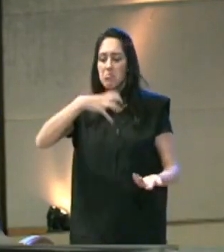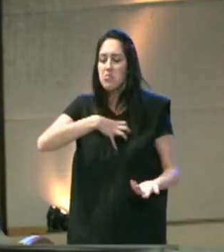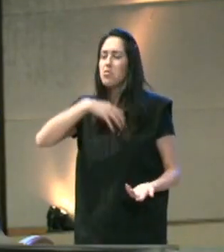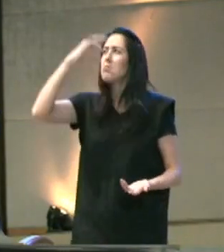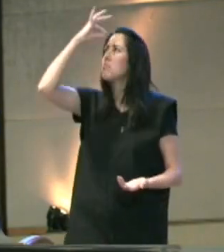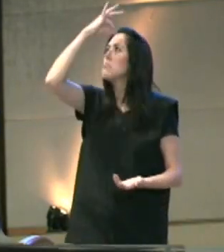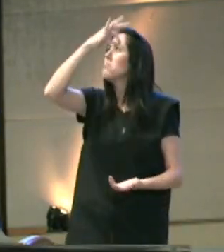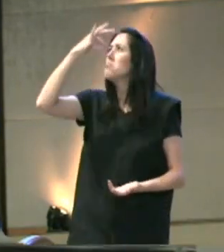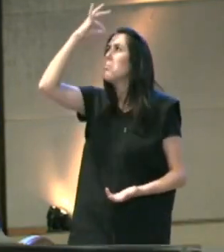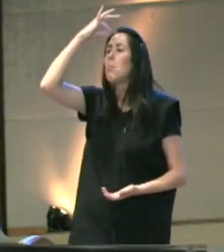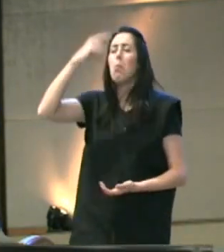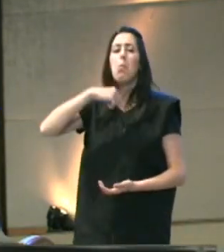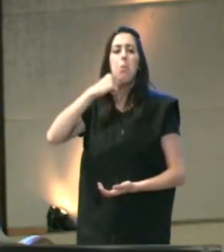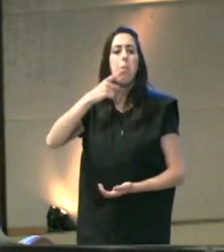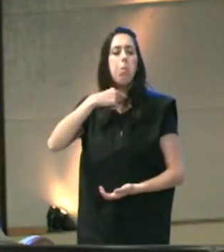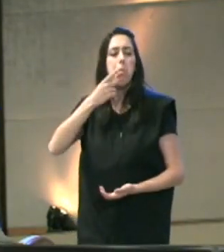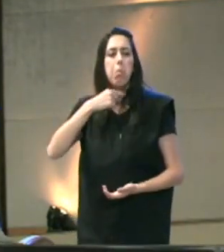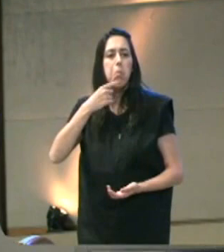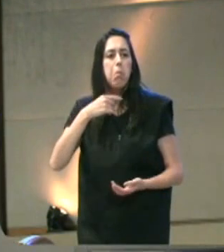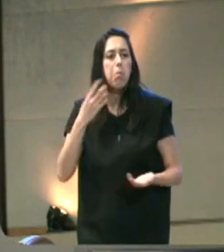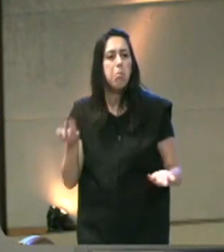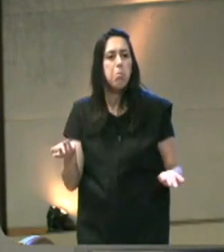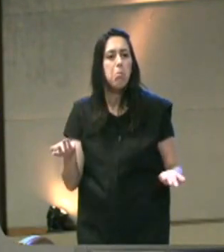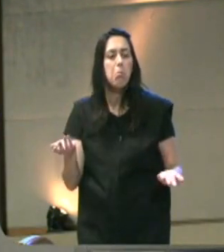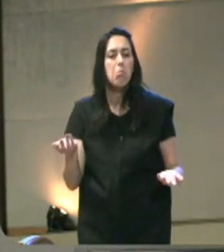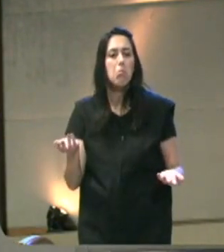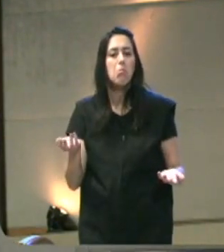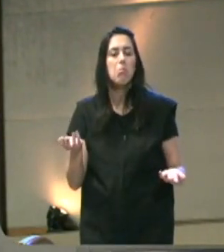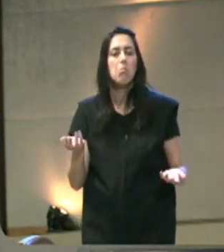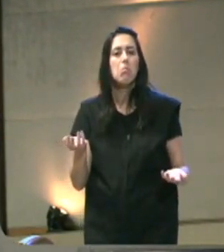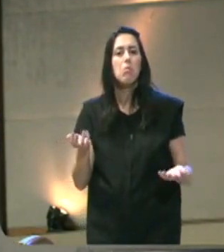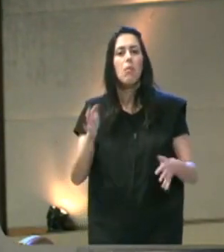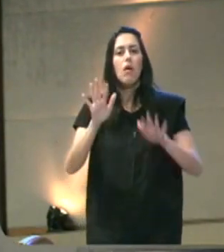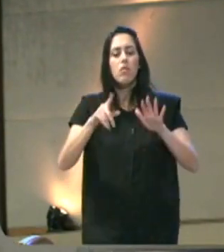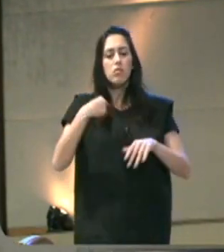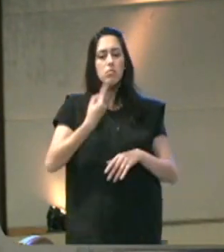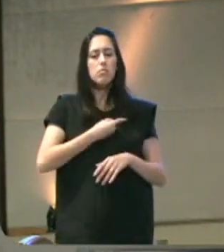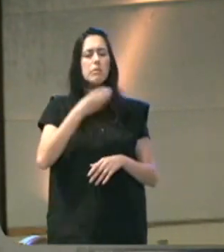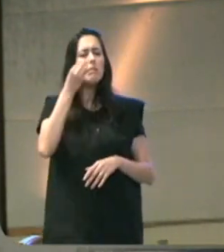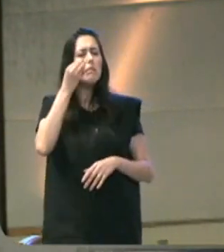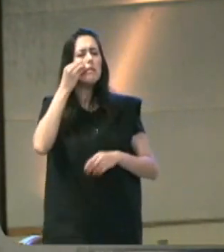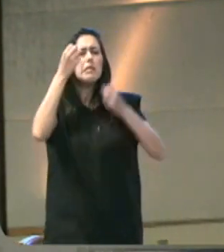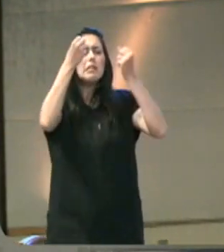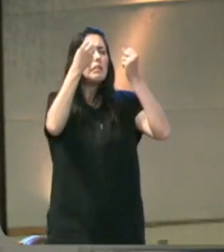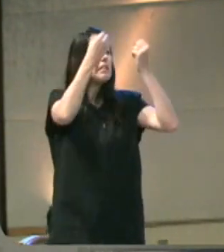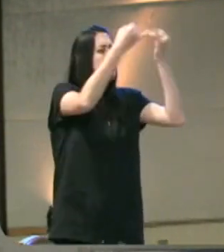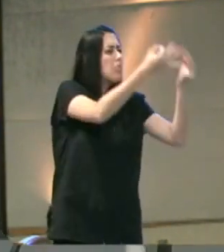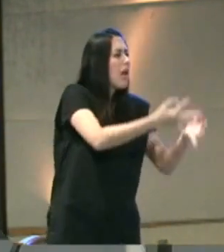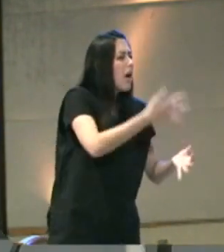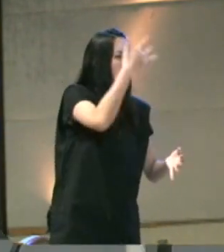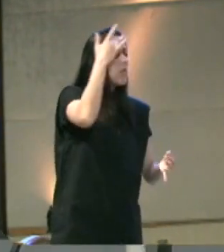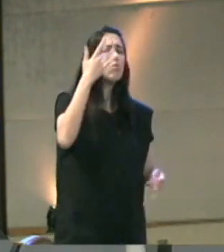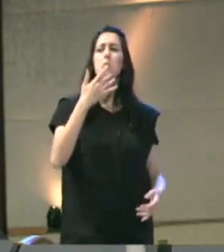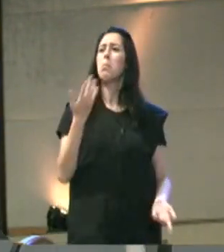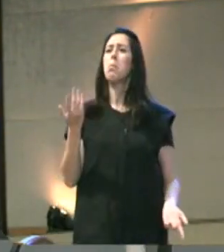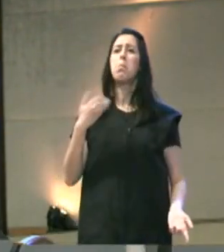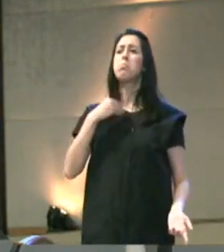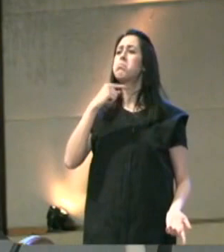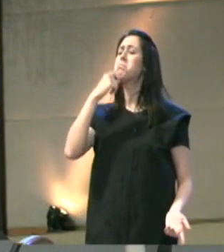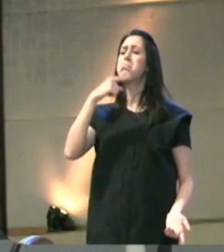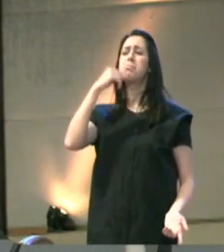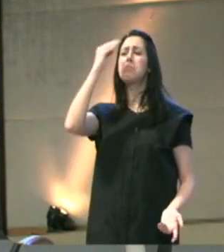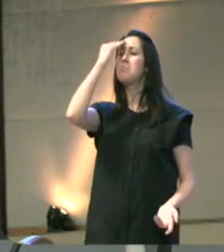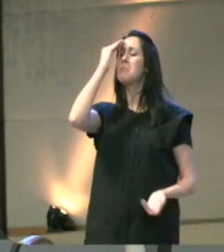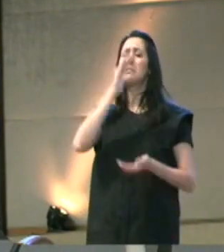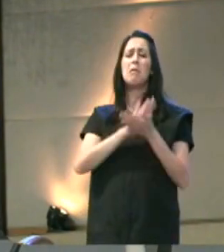Espírito Santo. E por mais que a gente tente explicar, às vezes as pessoas não conseguem entender.